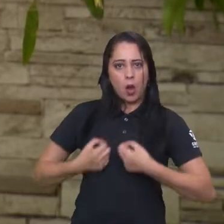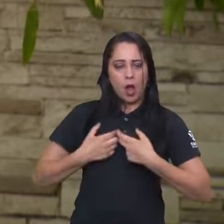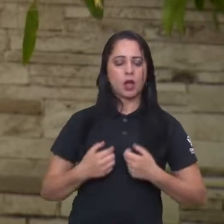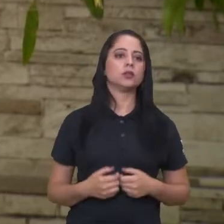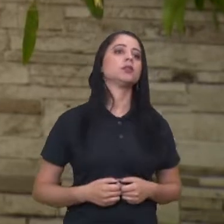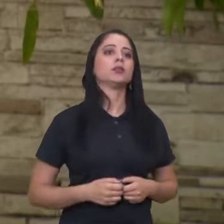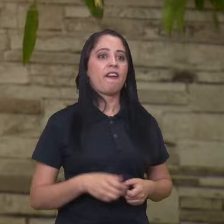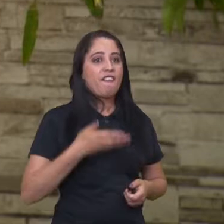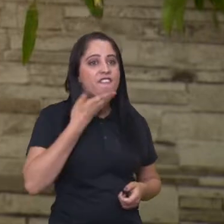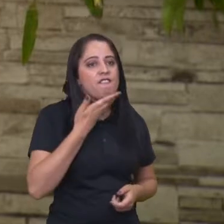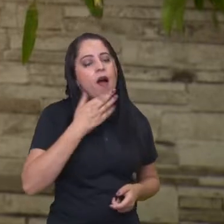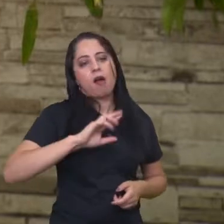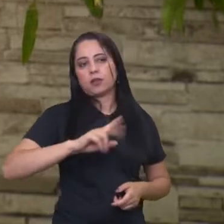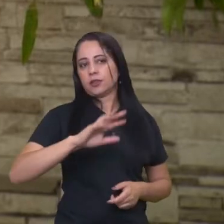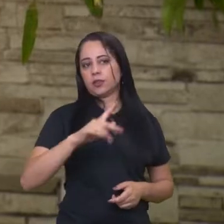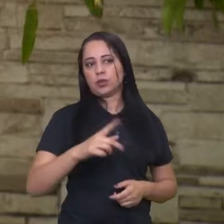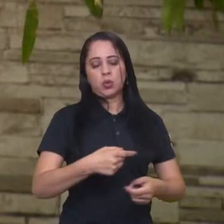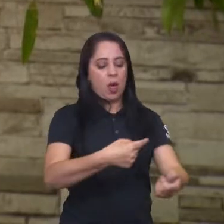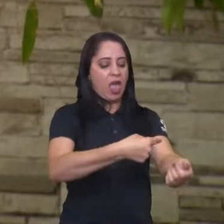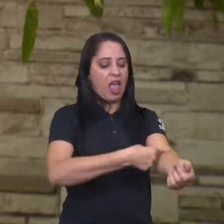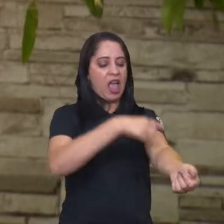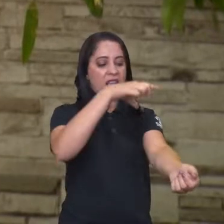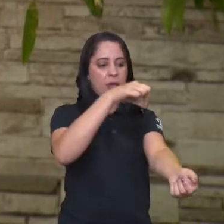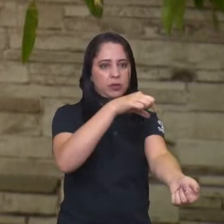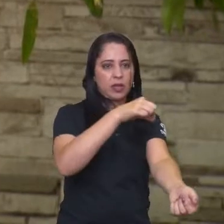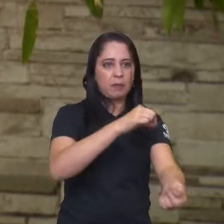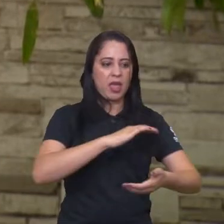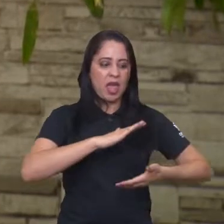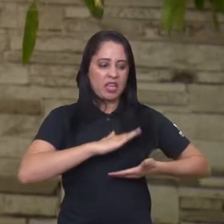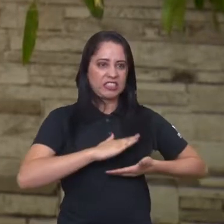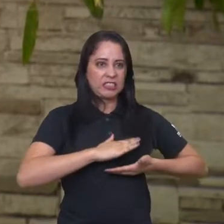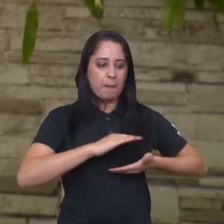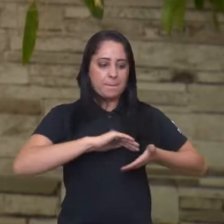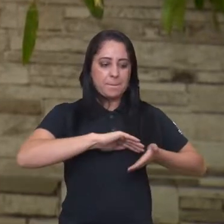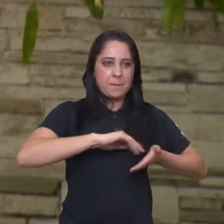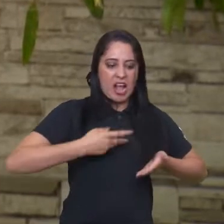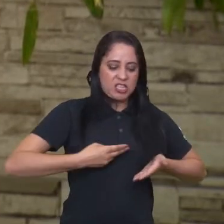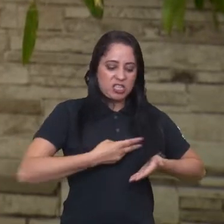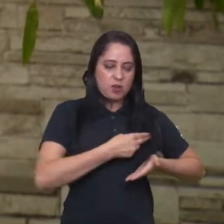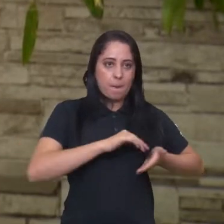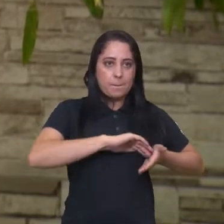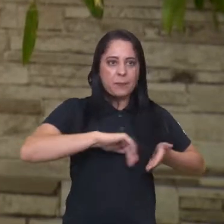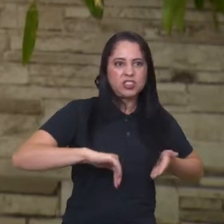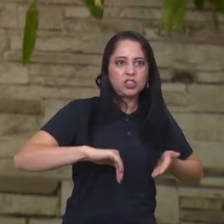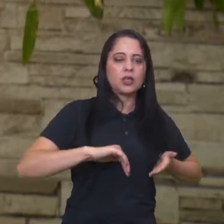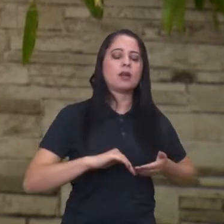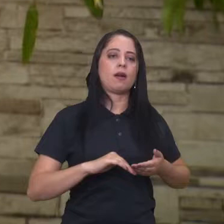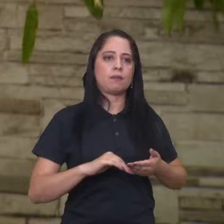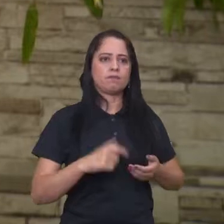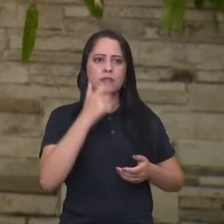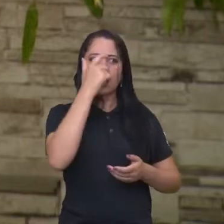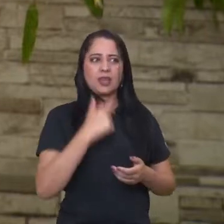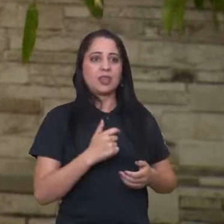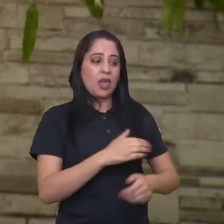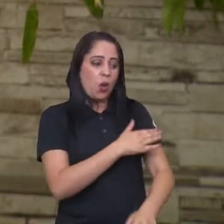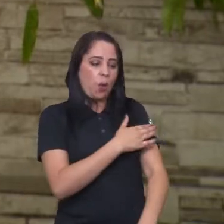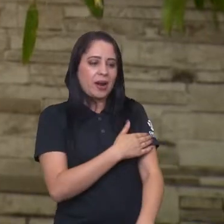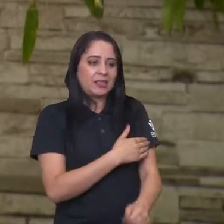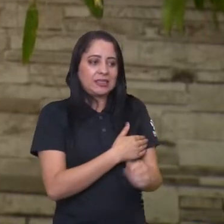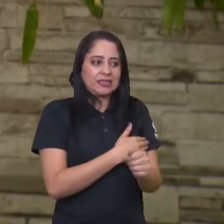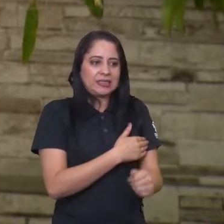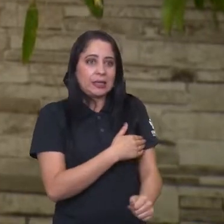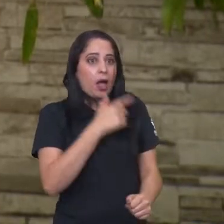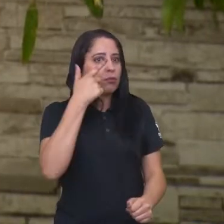a retirada de uma mama. E quando eu retirei essa mama, eu fiquei sem muitos movimentos do braço. Então eu fui procurar